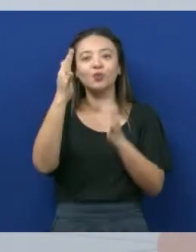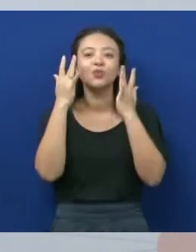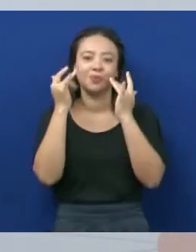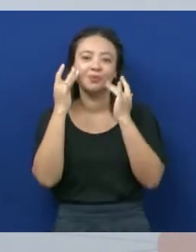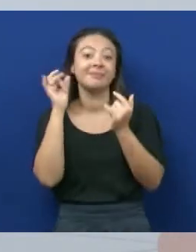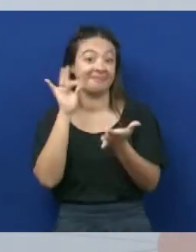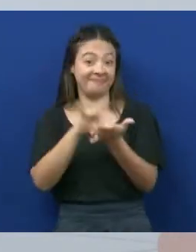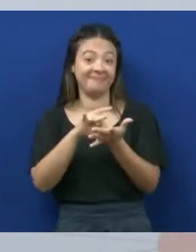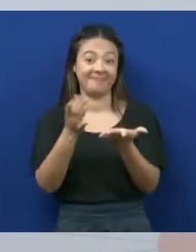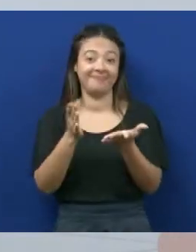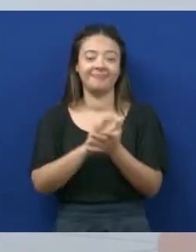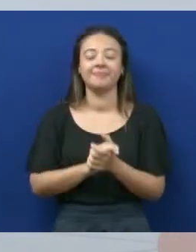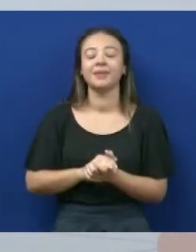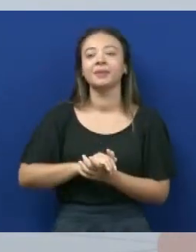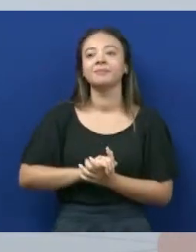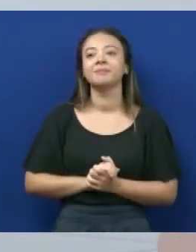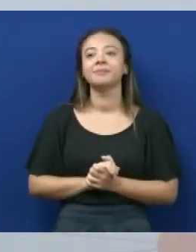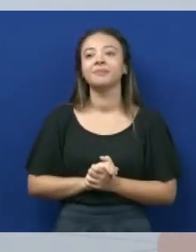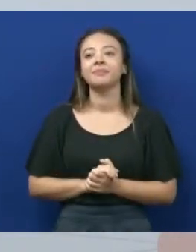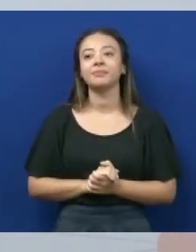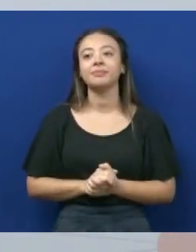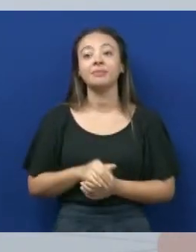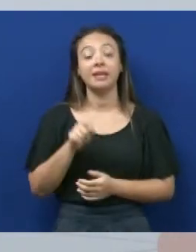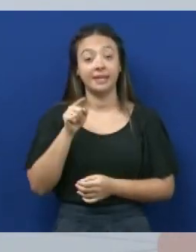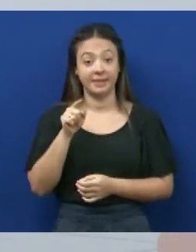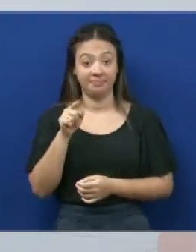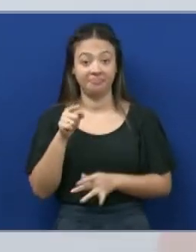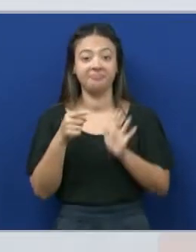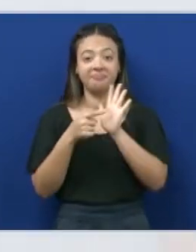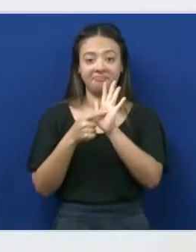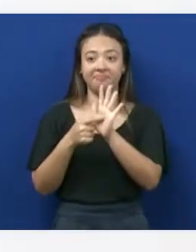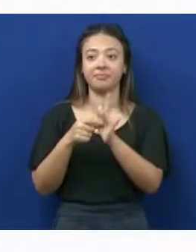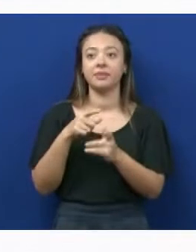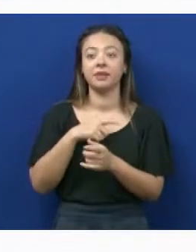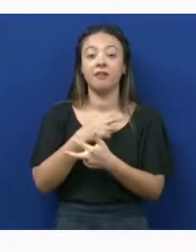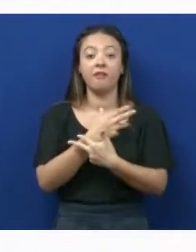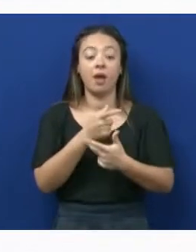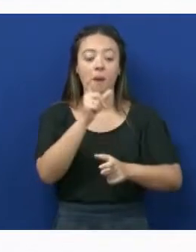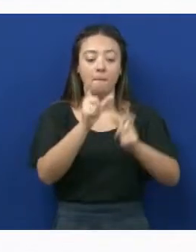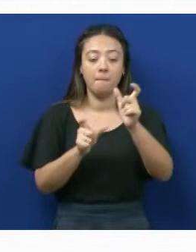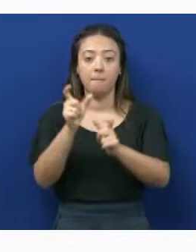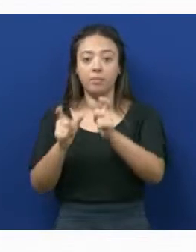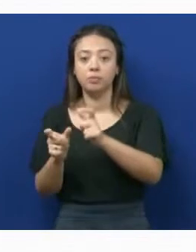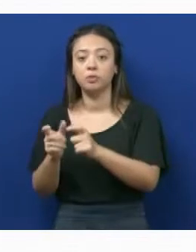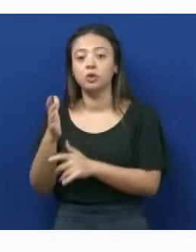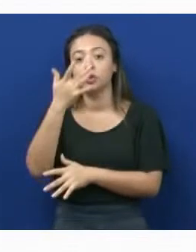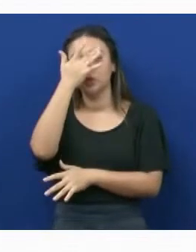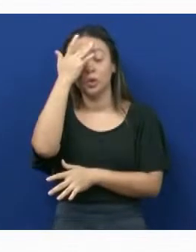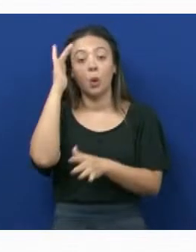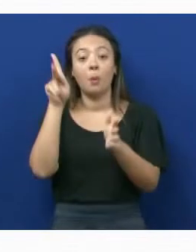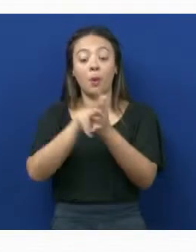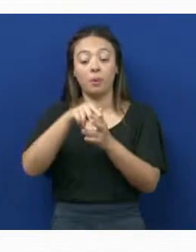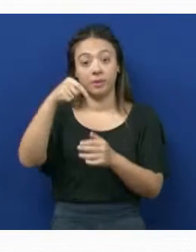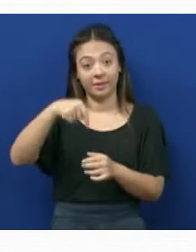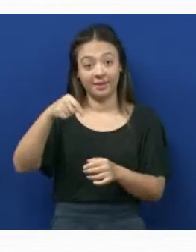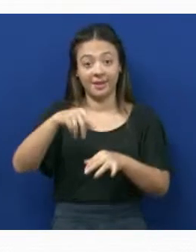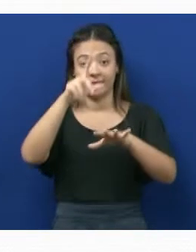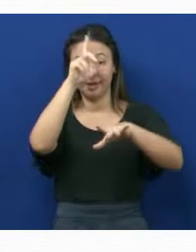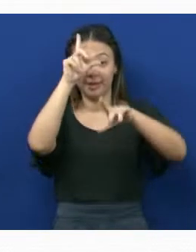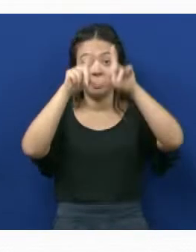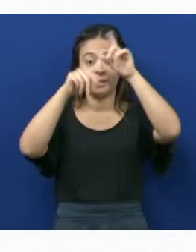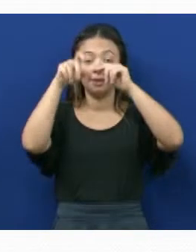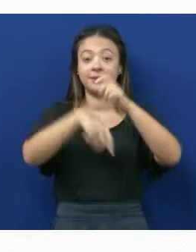próximo slide. Eu trouxe aqui atores acrianos em cena na peça. A